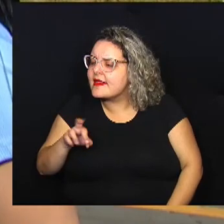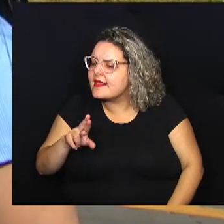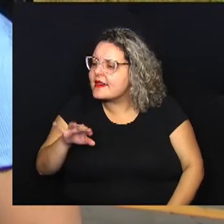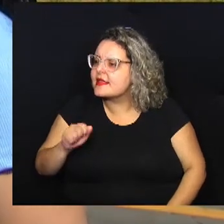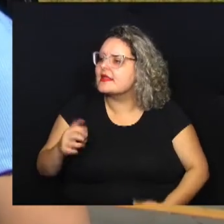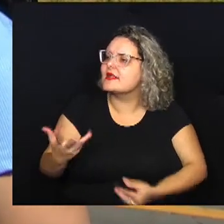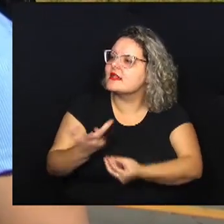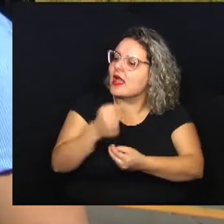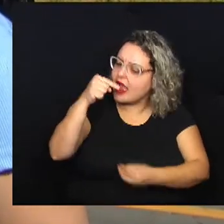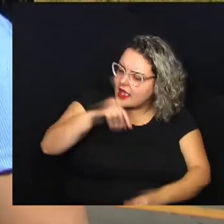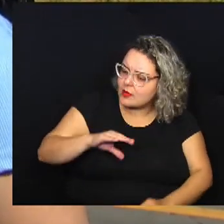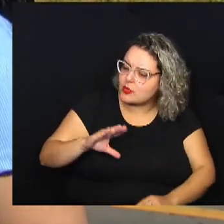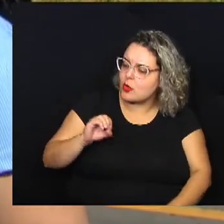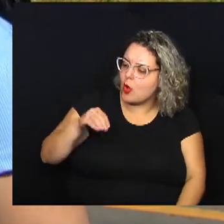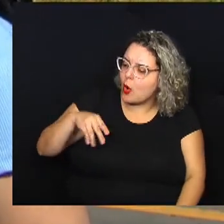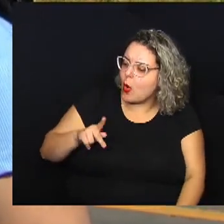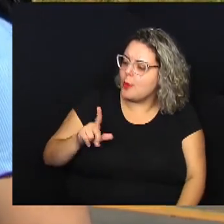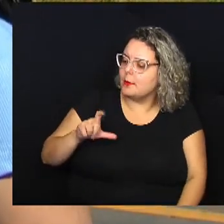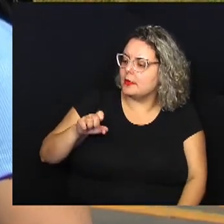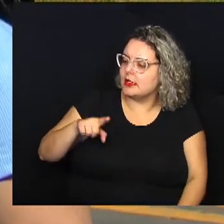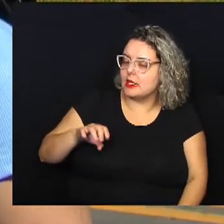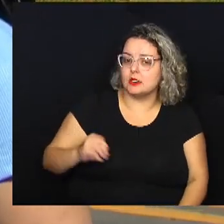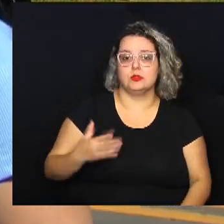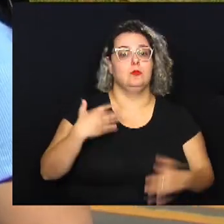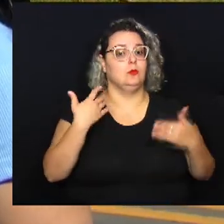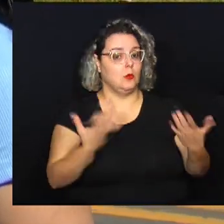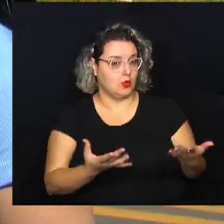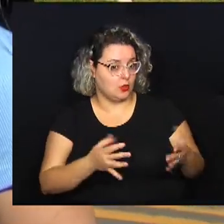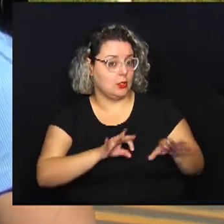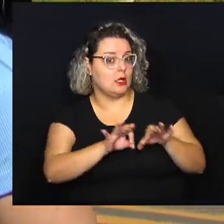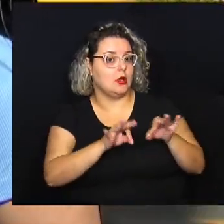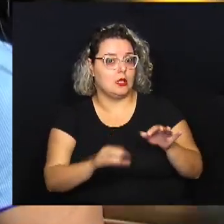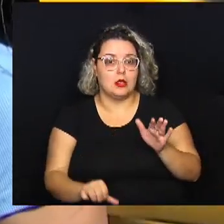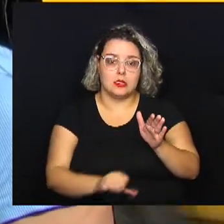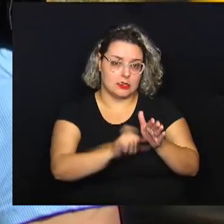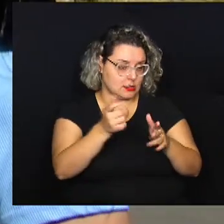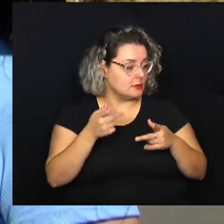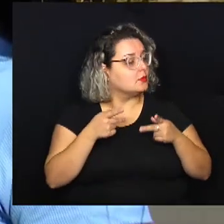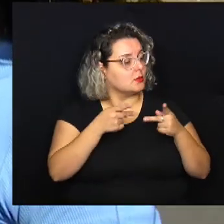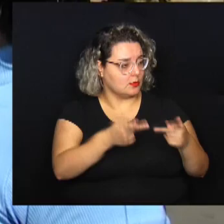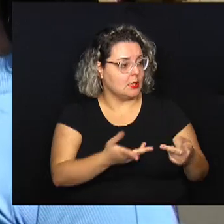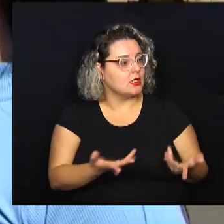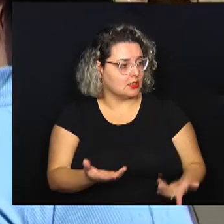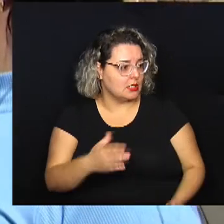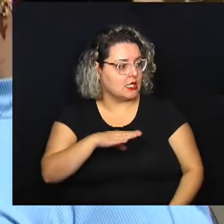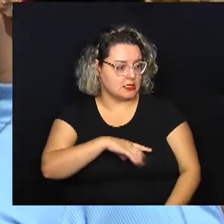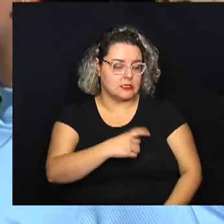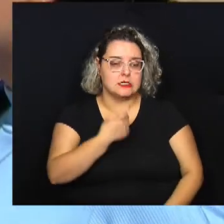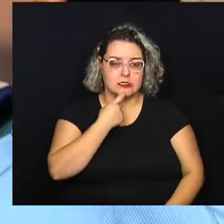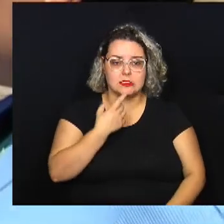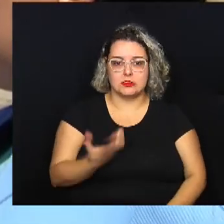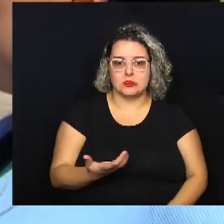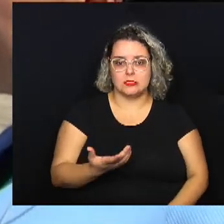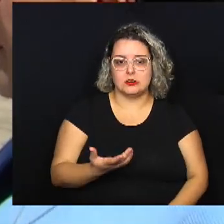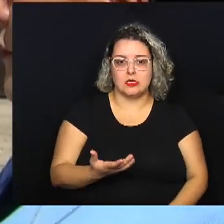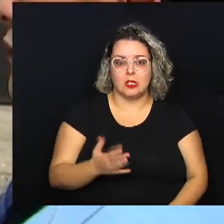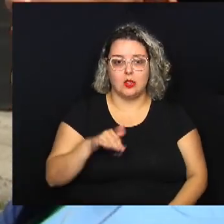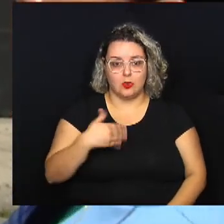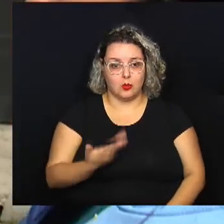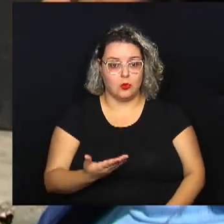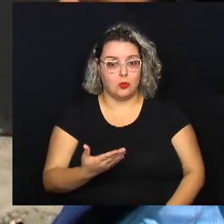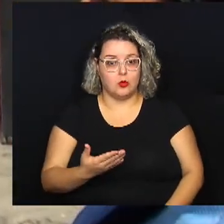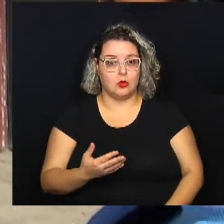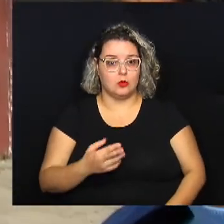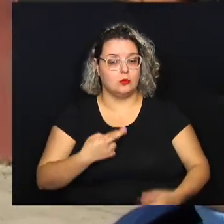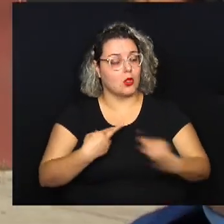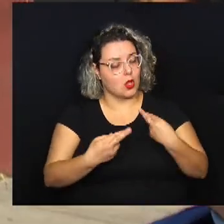o complexo. Bom, esse projeto ele nasce desde as minhas primeiras visitas à cidade de Campinas, né, quando eu passava pela rodovia